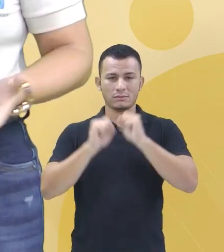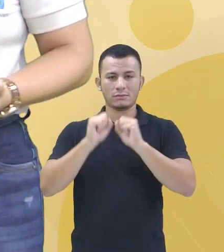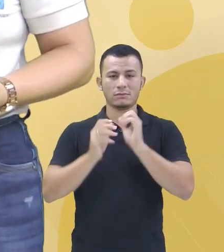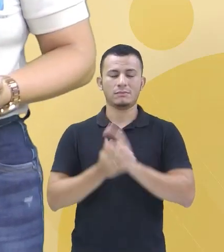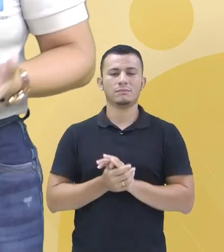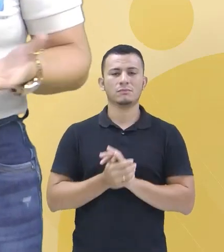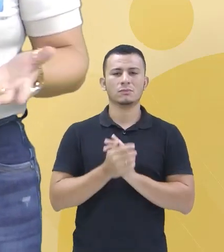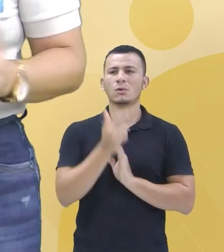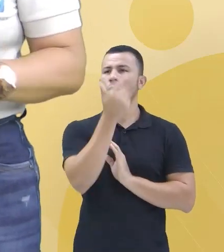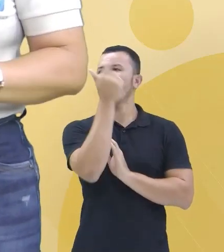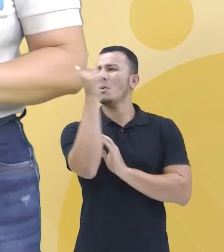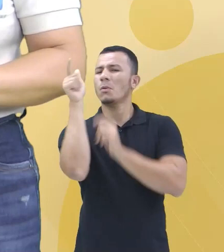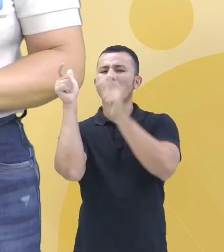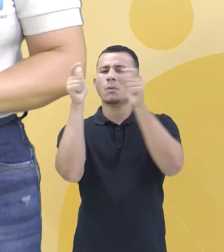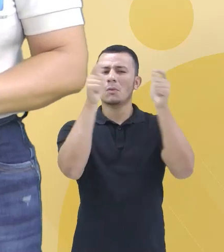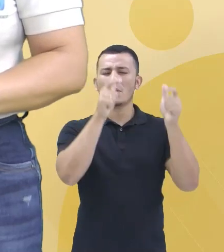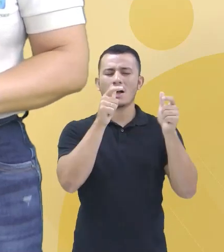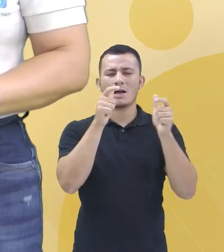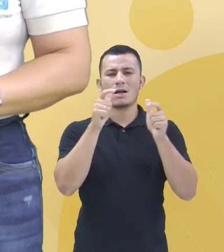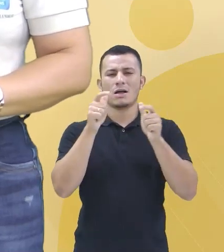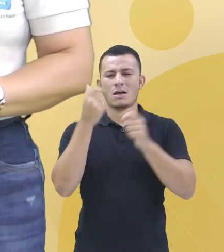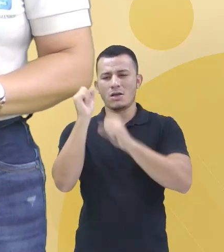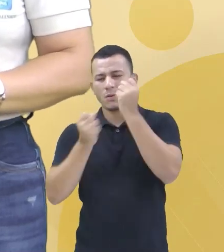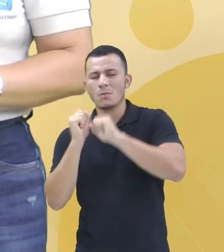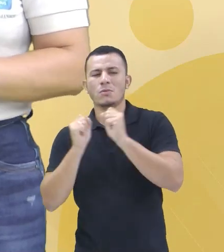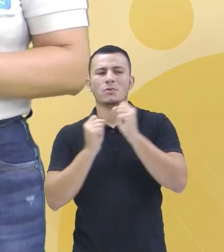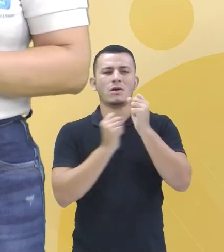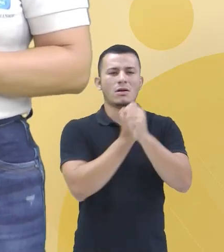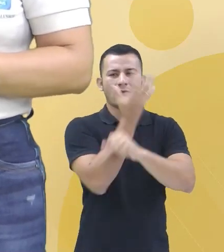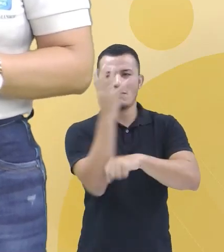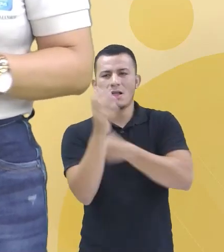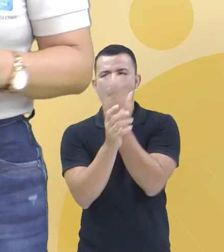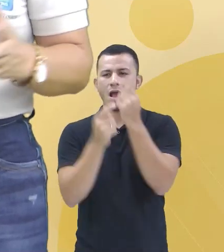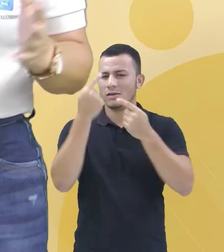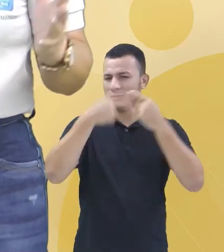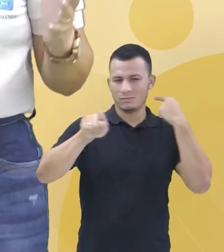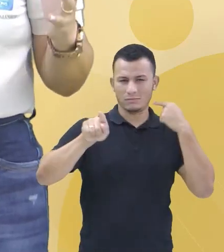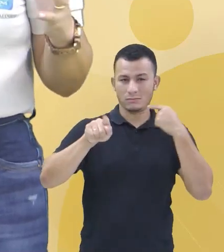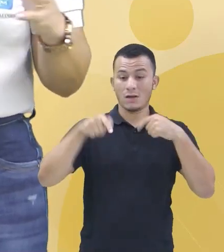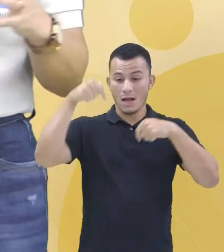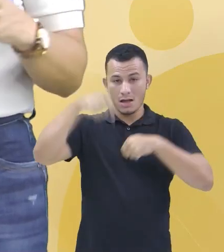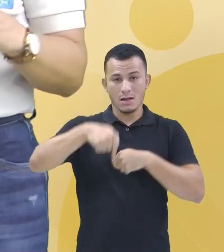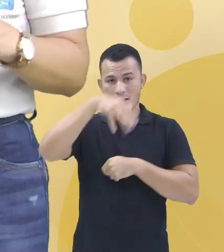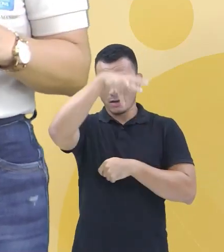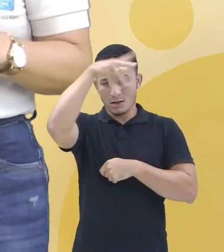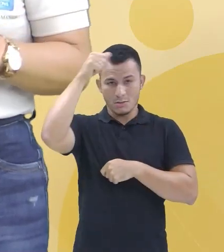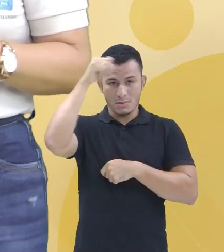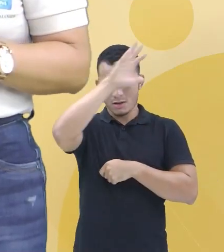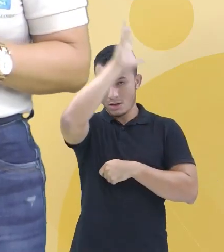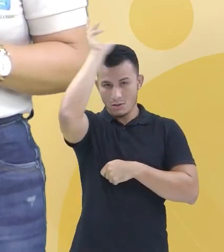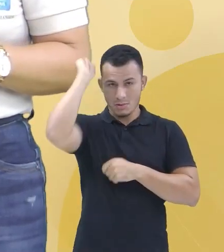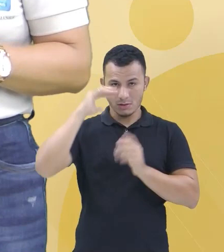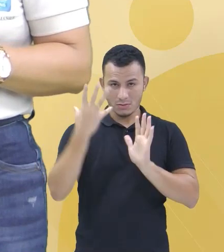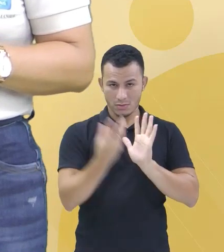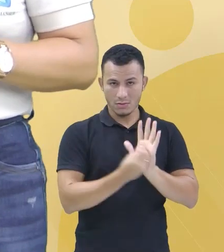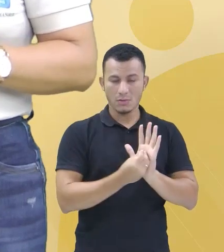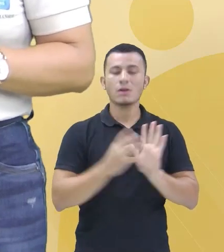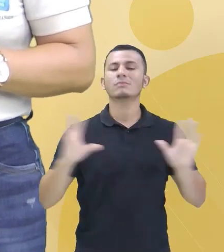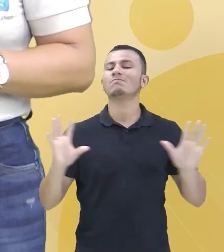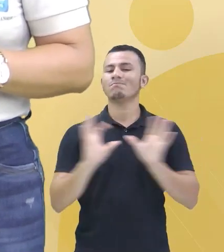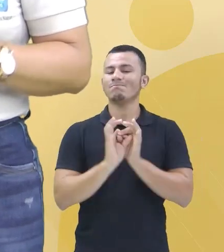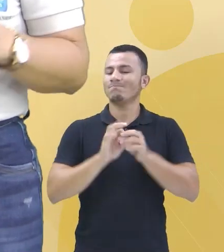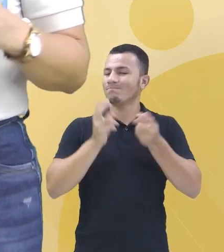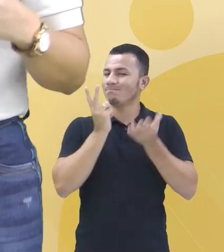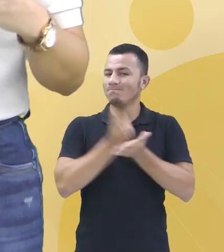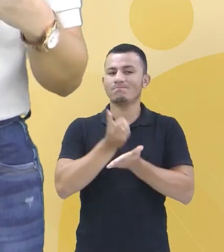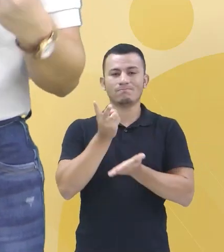aí, indústria e floresta não combinam, mas aqui na nossa região, esse elo combina perfeitamente.